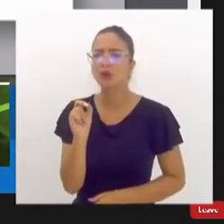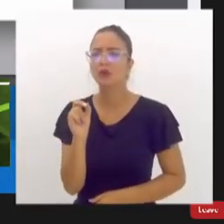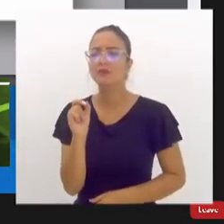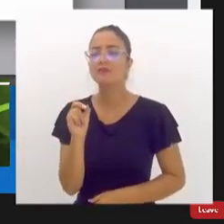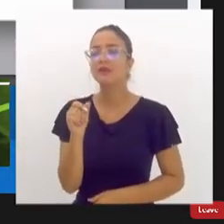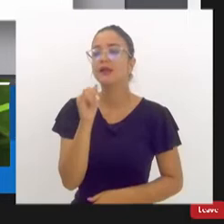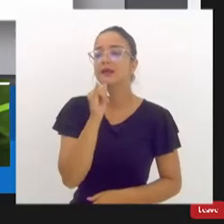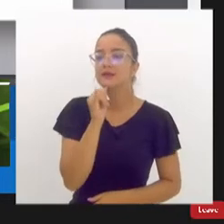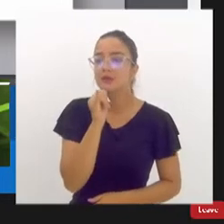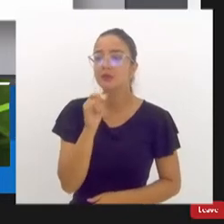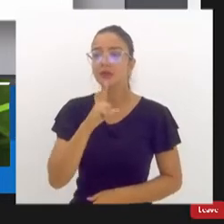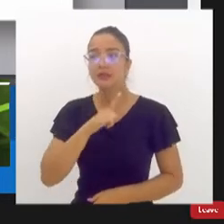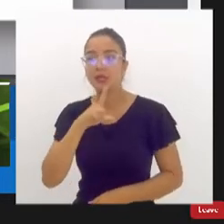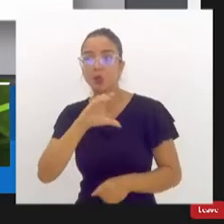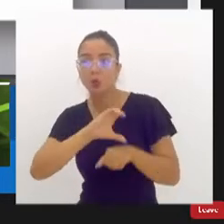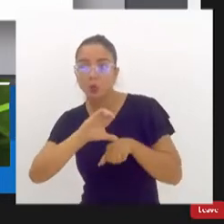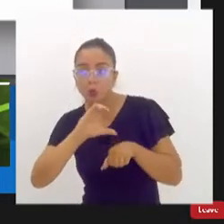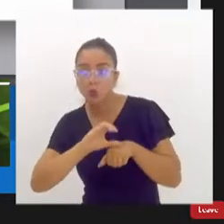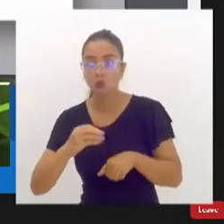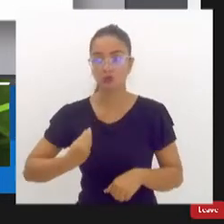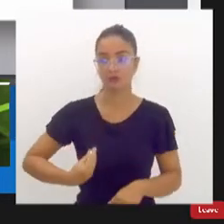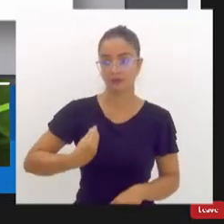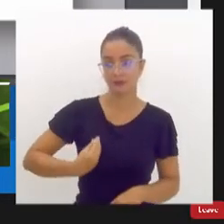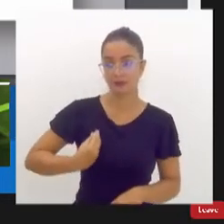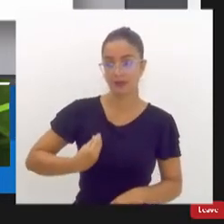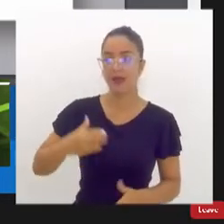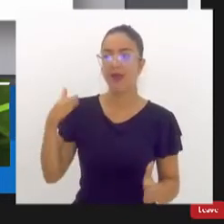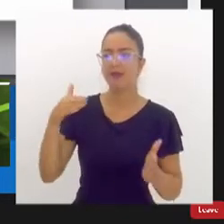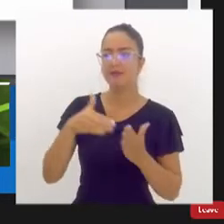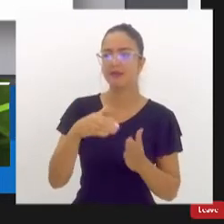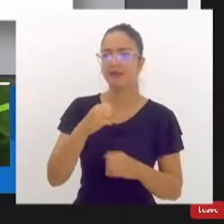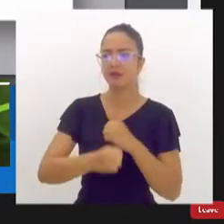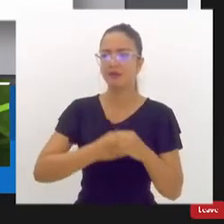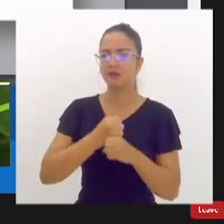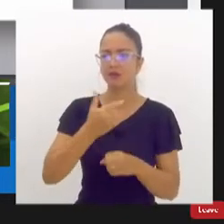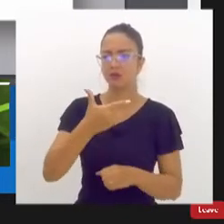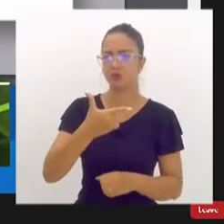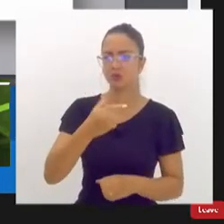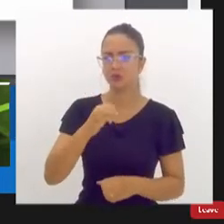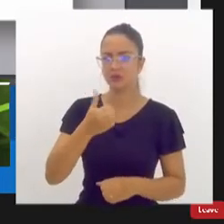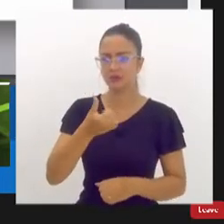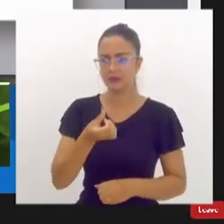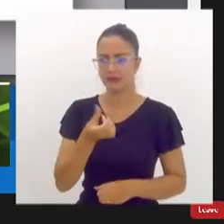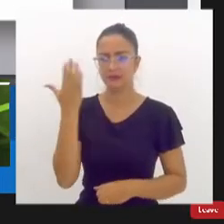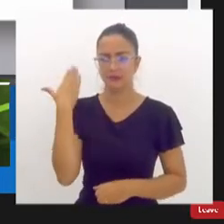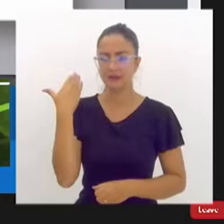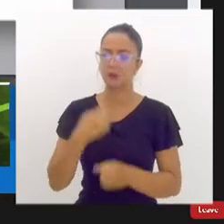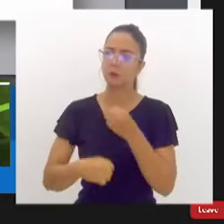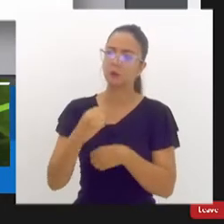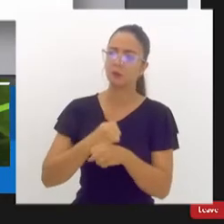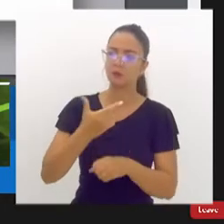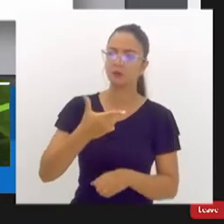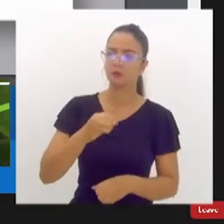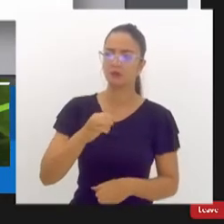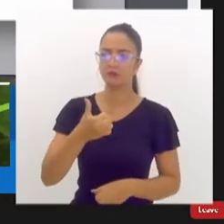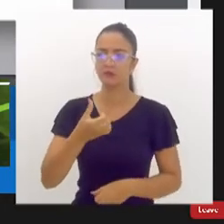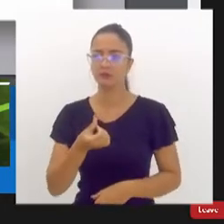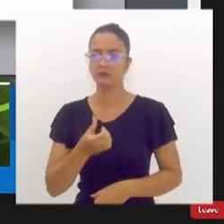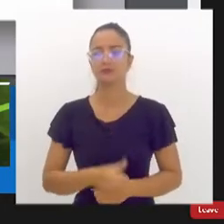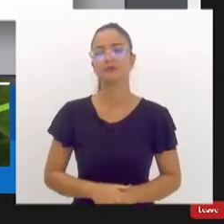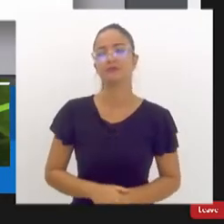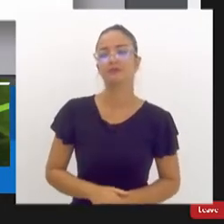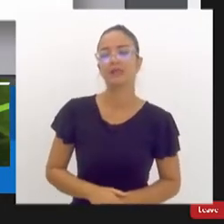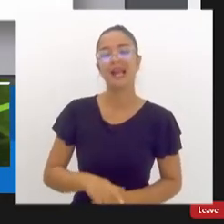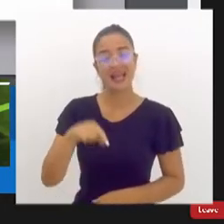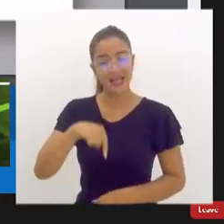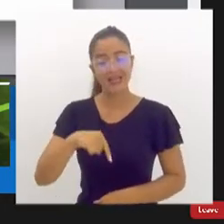cursos presenciais até o ano de 2016, que aconteceu exatamente a mesma coisa, né? No Brasil existe uma